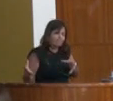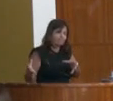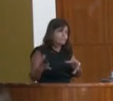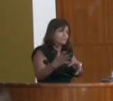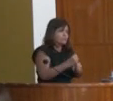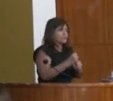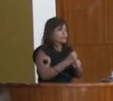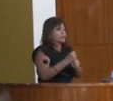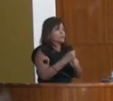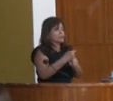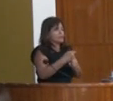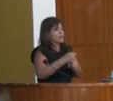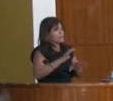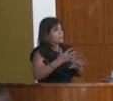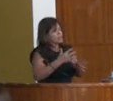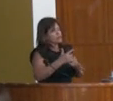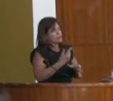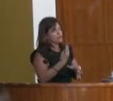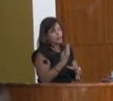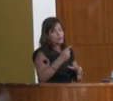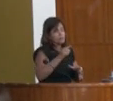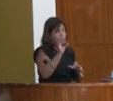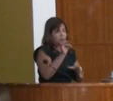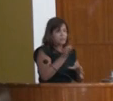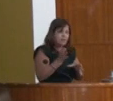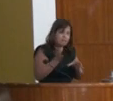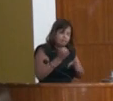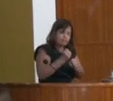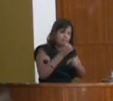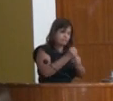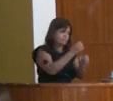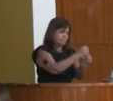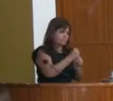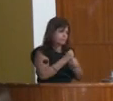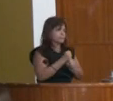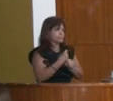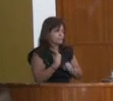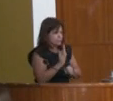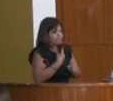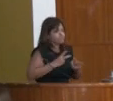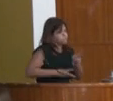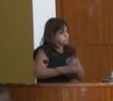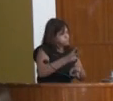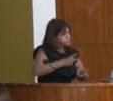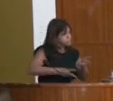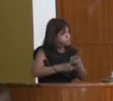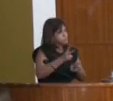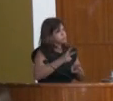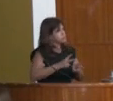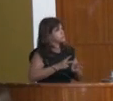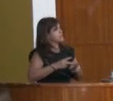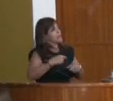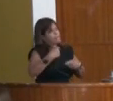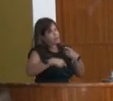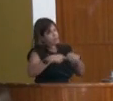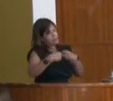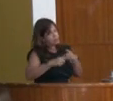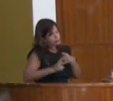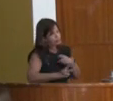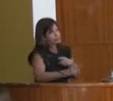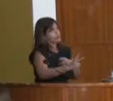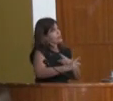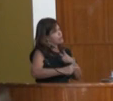não está retroagindo, sabe? Então, a gente tem que continuar com essa aplicação dessa política, a gente